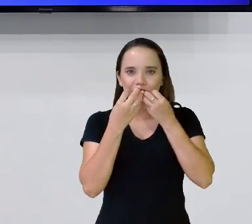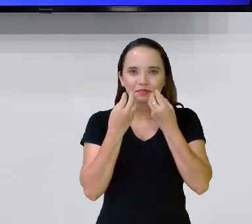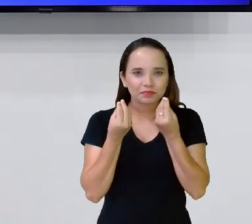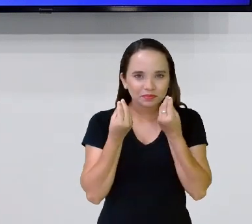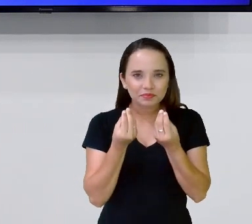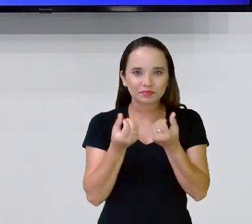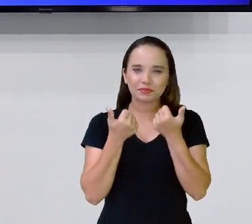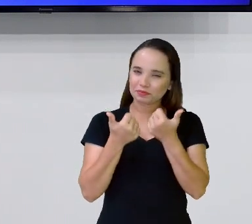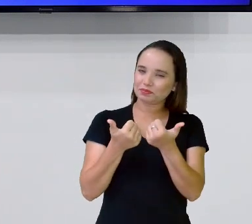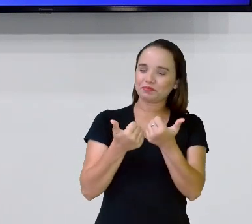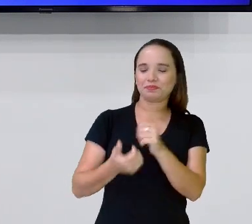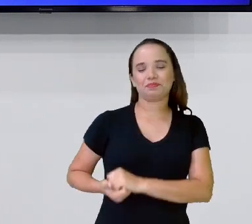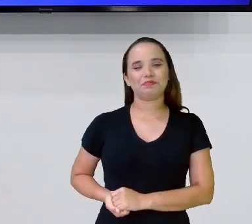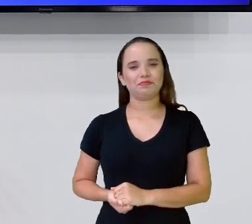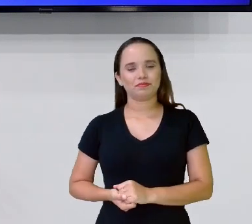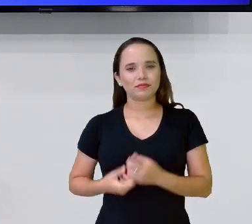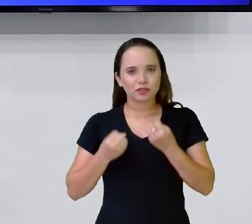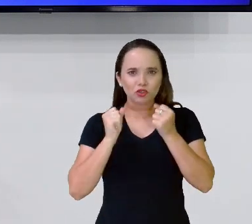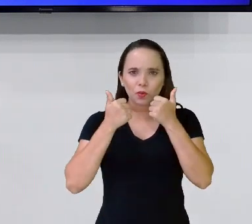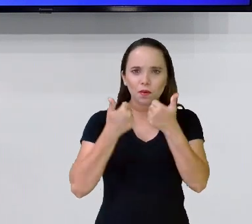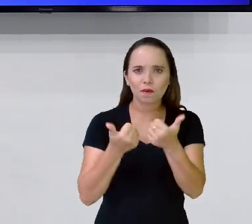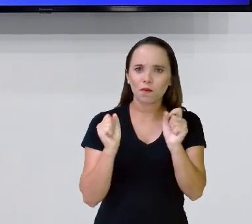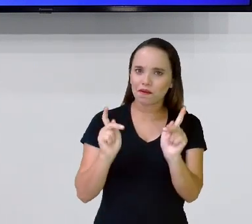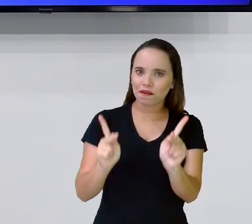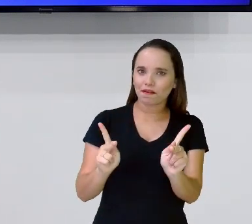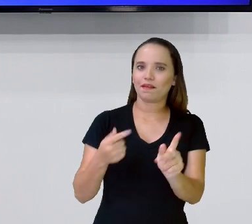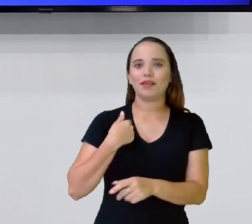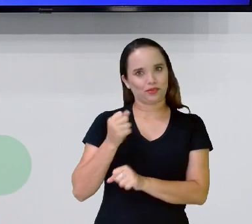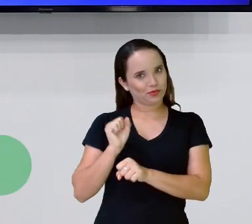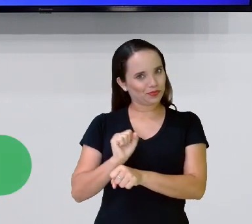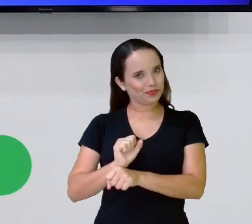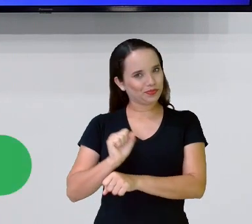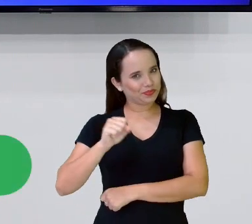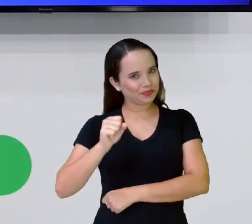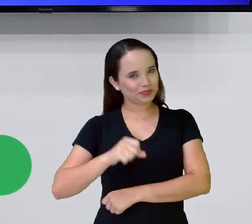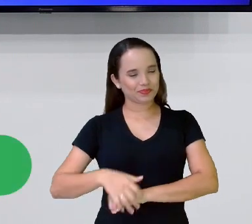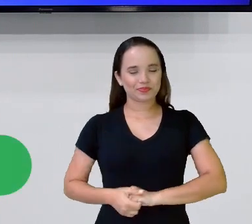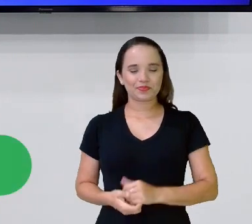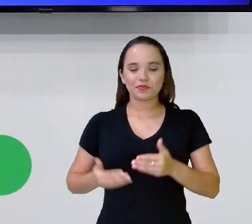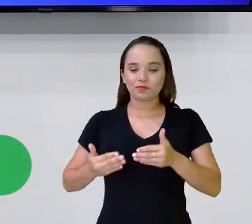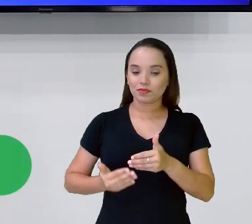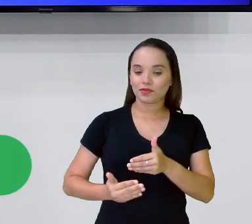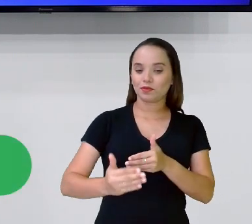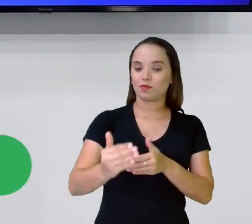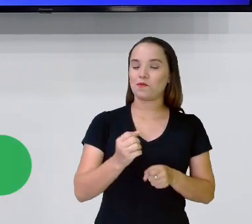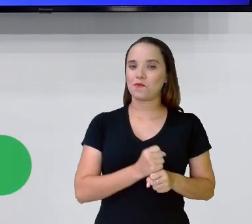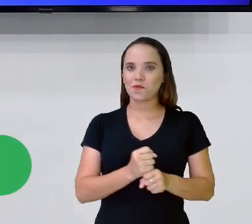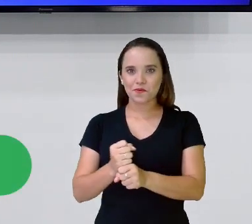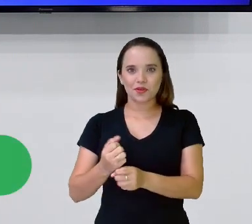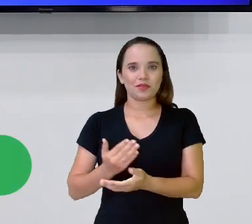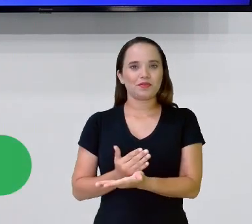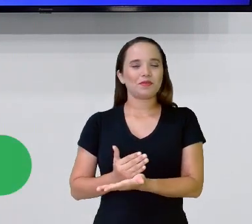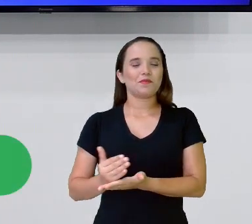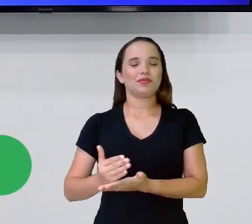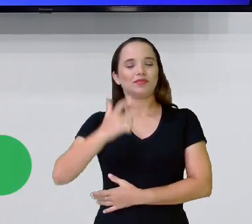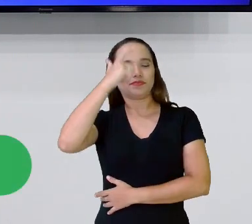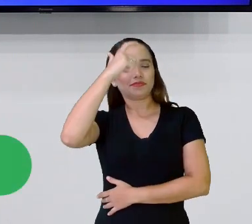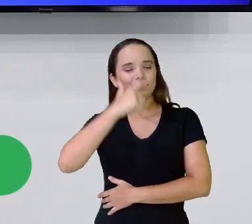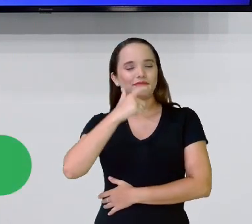vocês estão? Firmes e fortes, espero eu, né, para esse ano letivo que se inicia. Eu